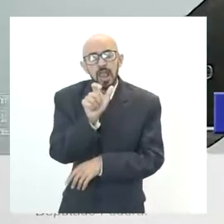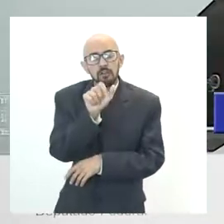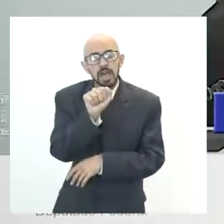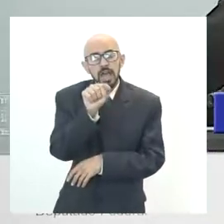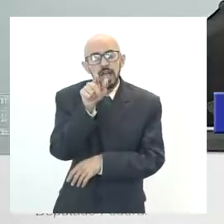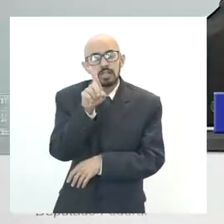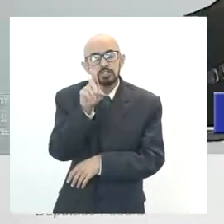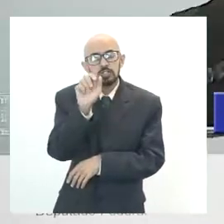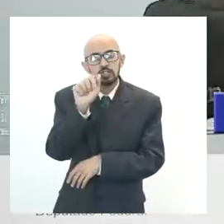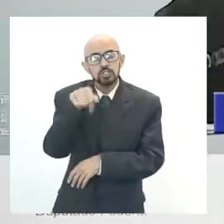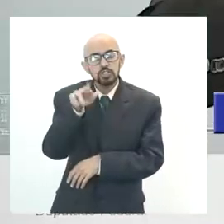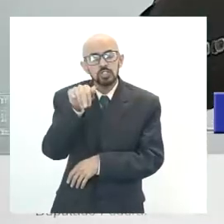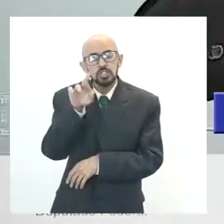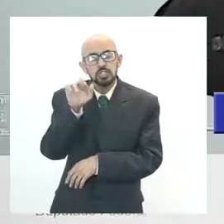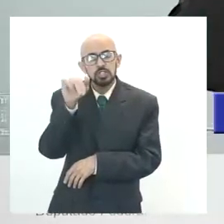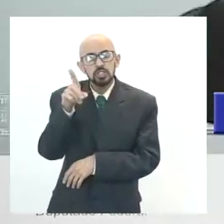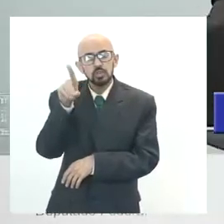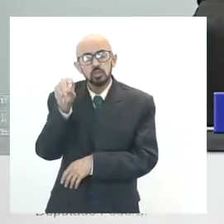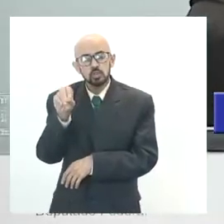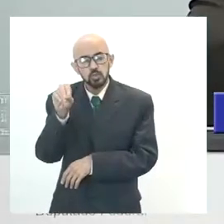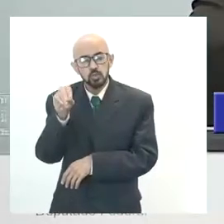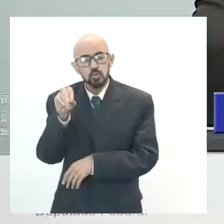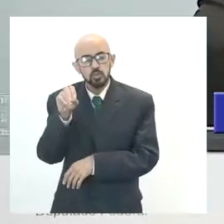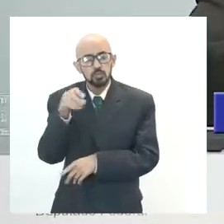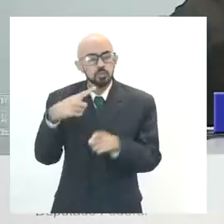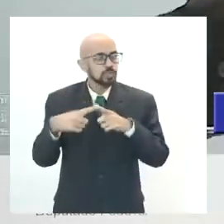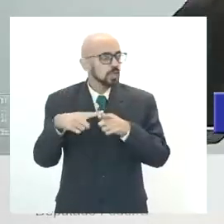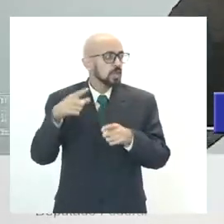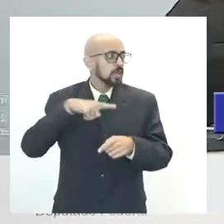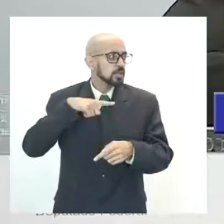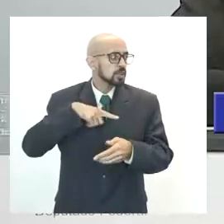tem uma interpretação jurídica